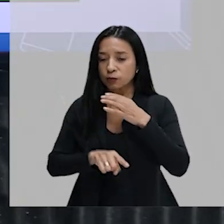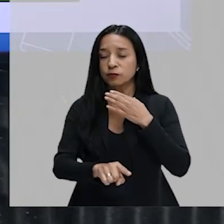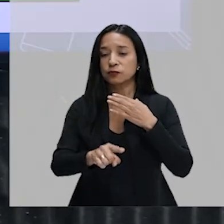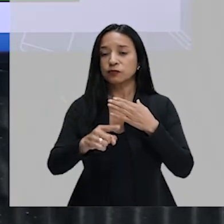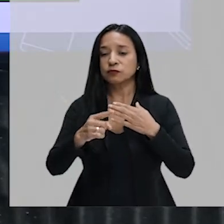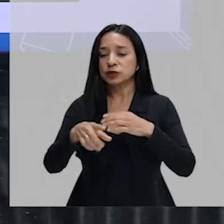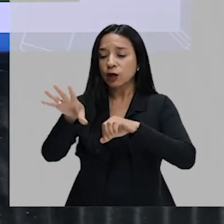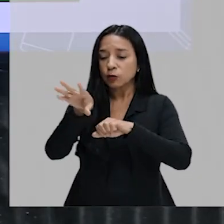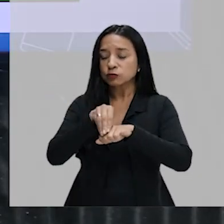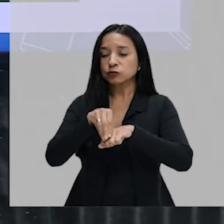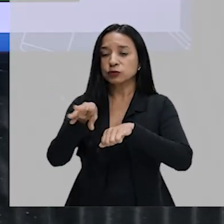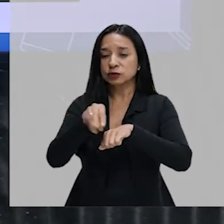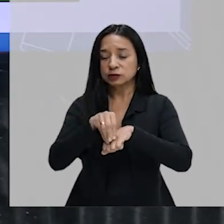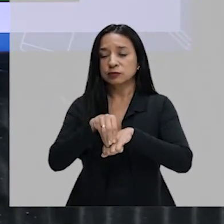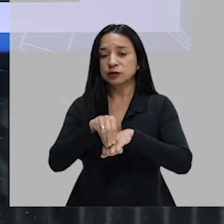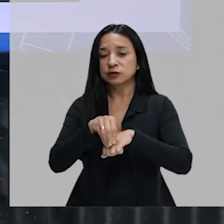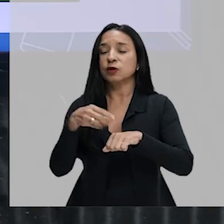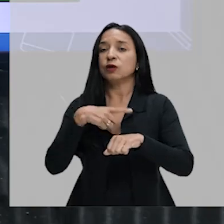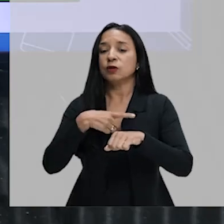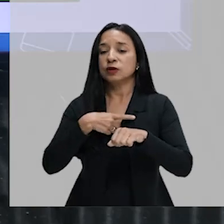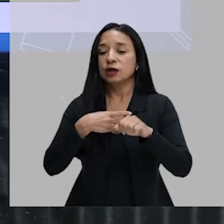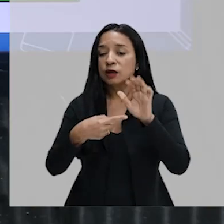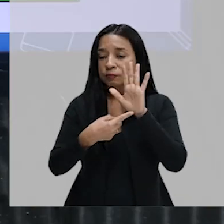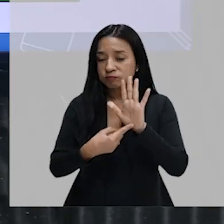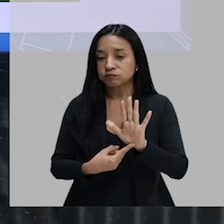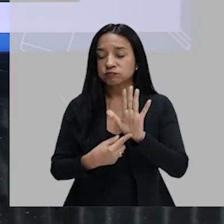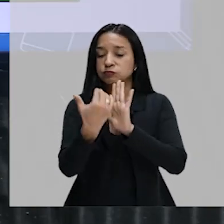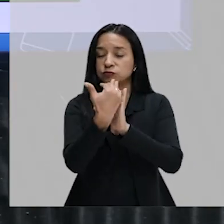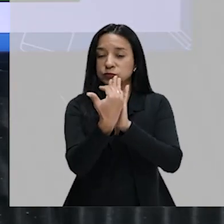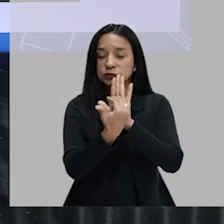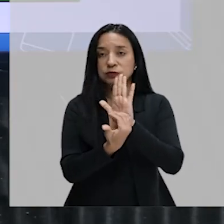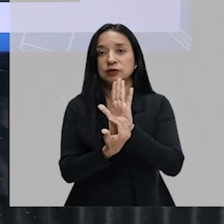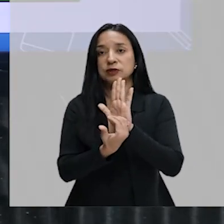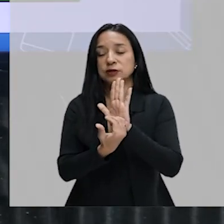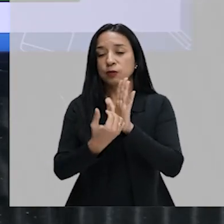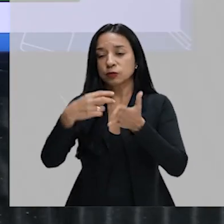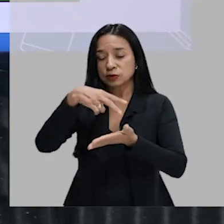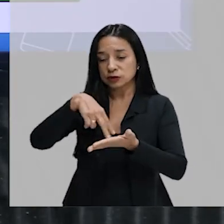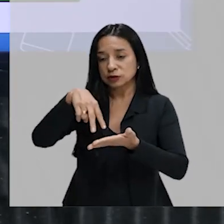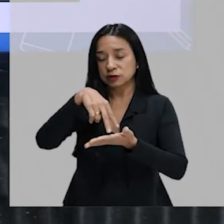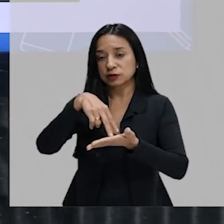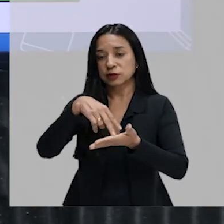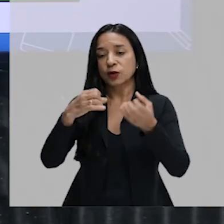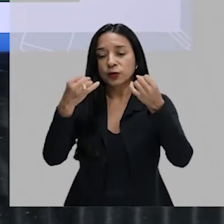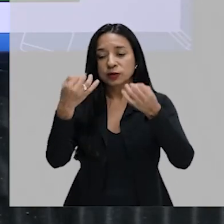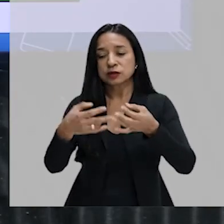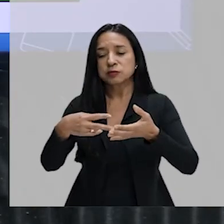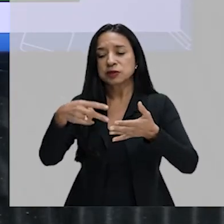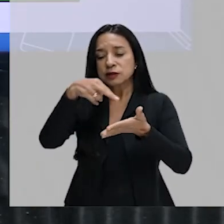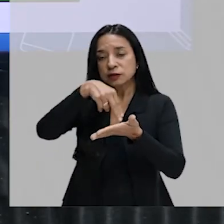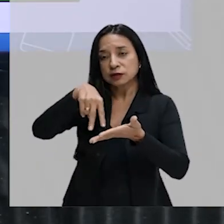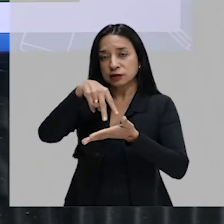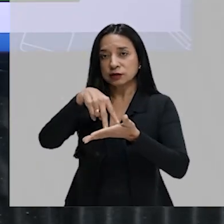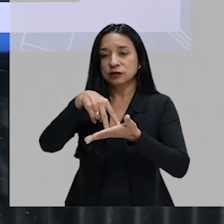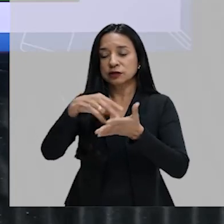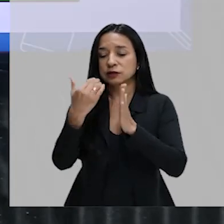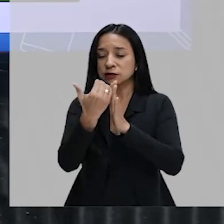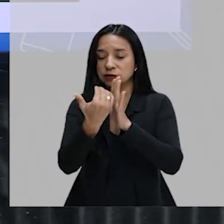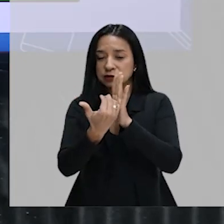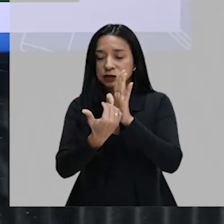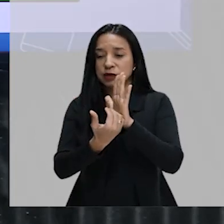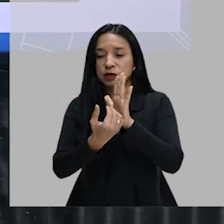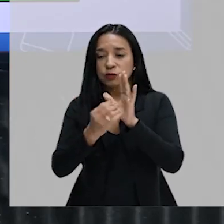o senhor falou de tratamento de diversas doenças. Quais doenças são essas que a biodança pode tratar?